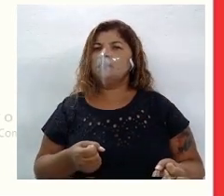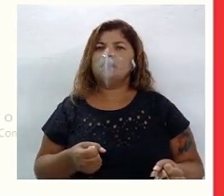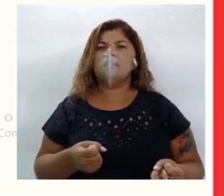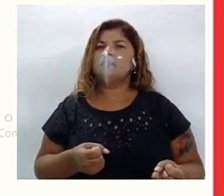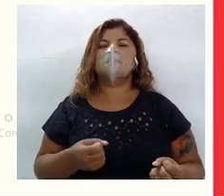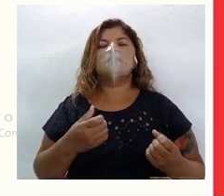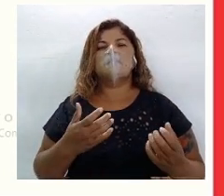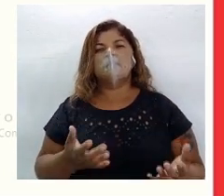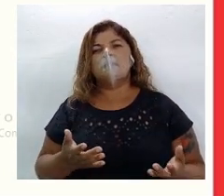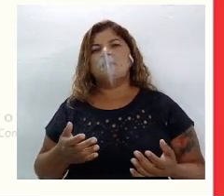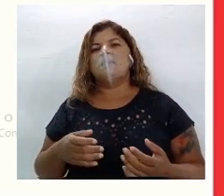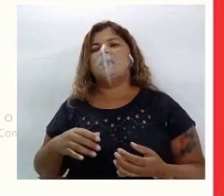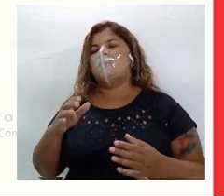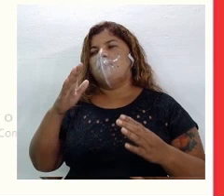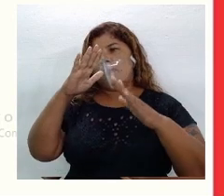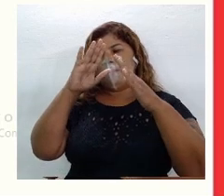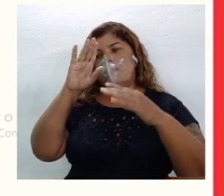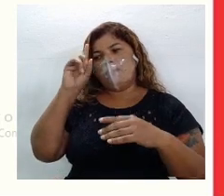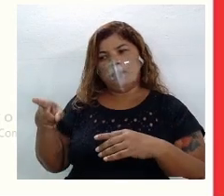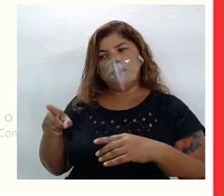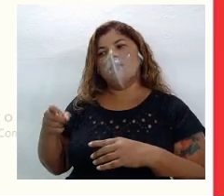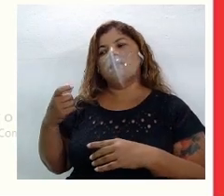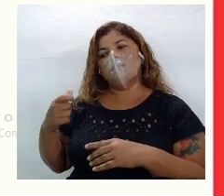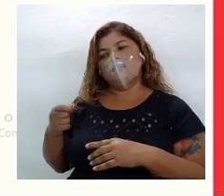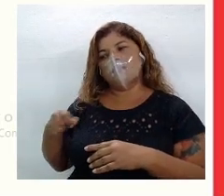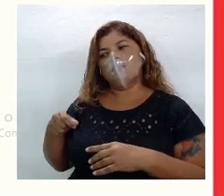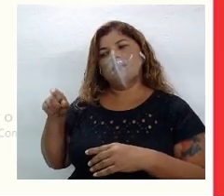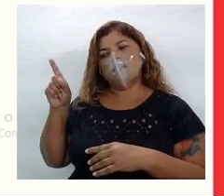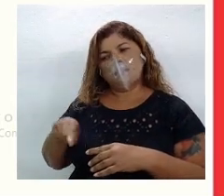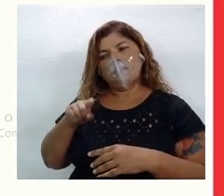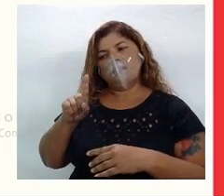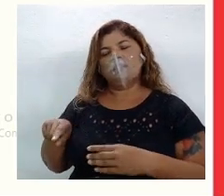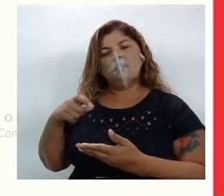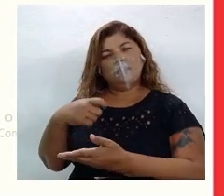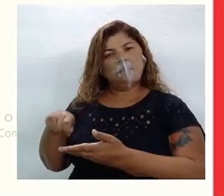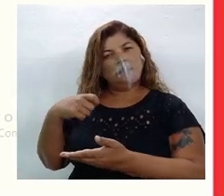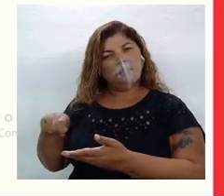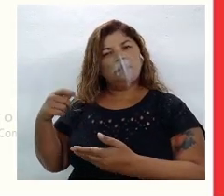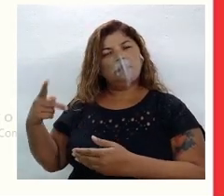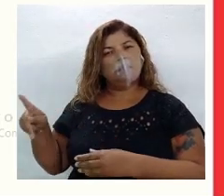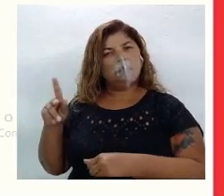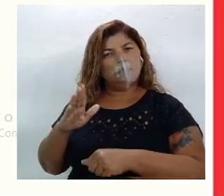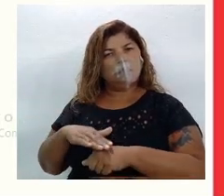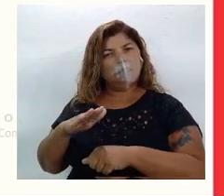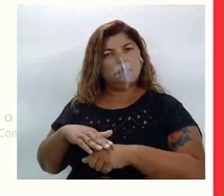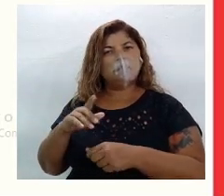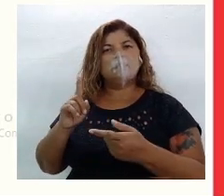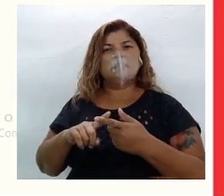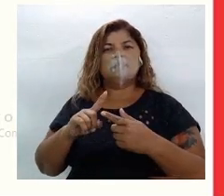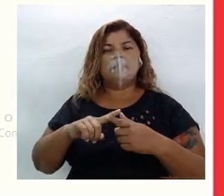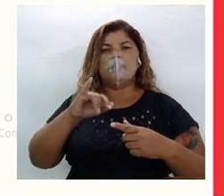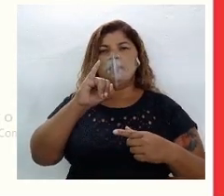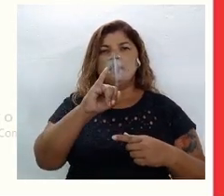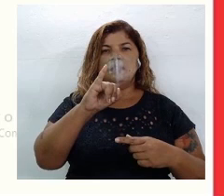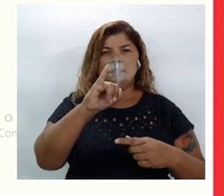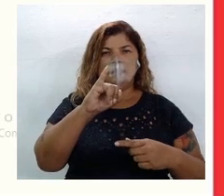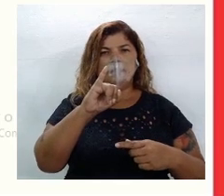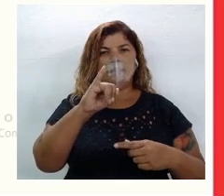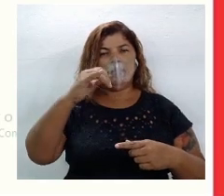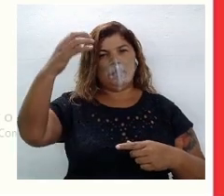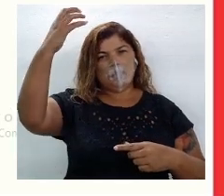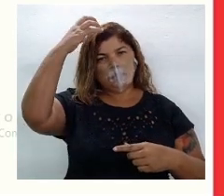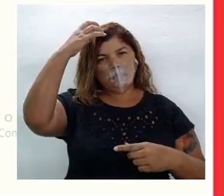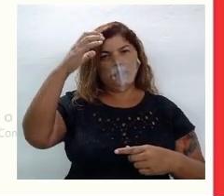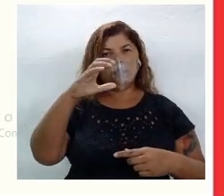seus escritos a pedido do Papa Leão X, em 1520, e do imperador Carlos